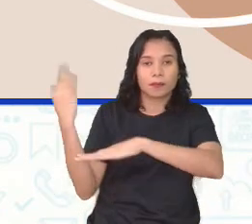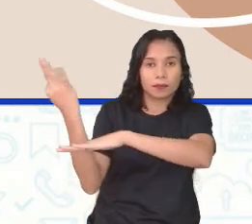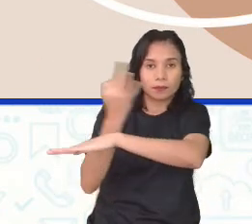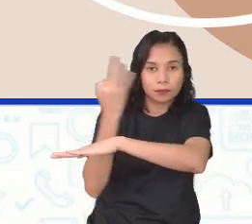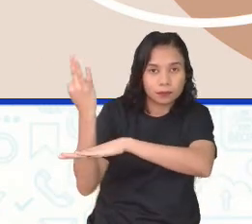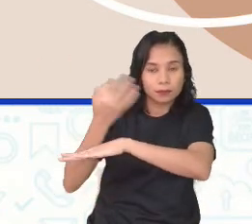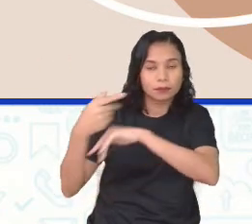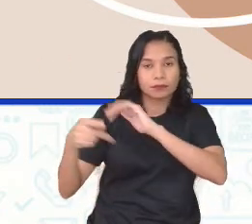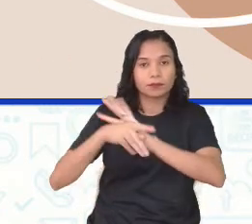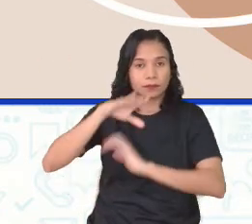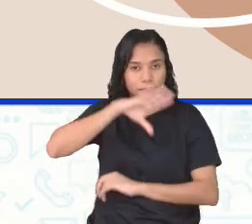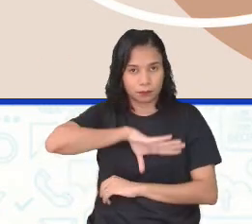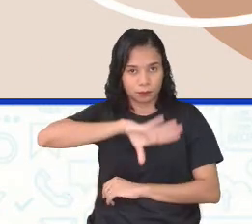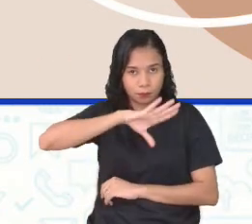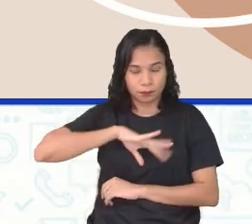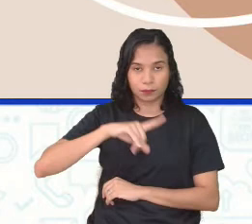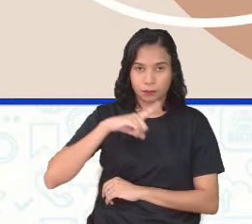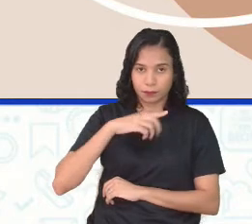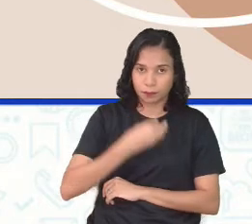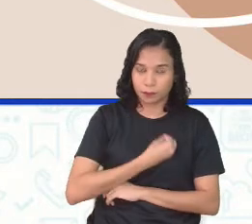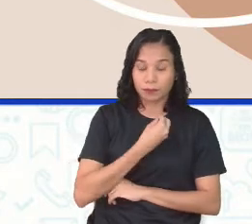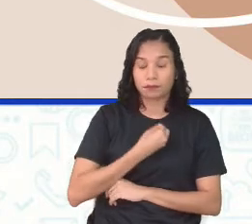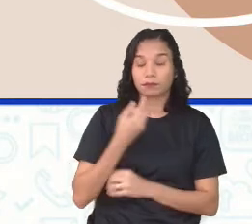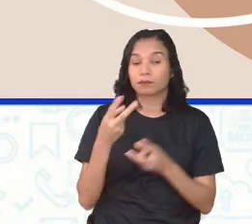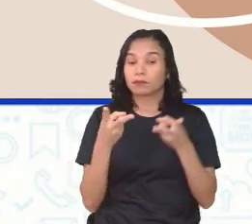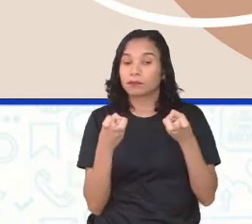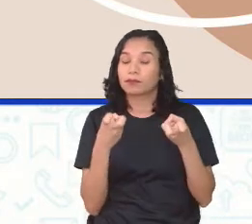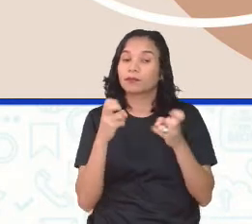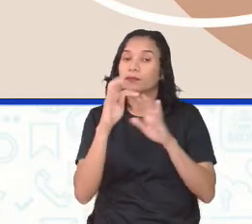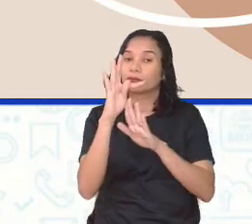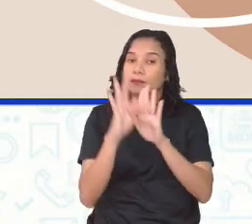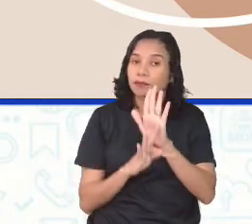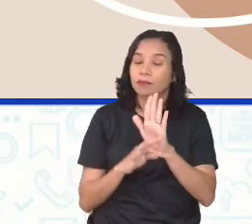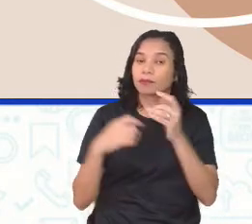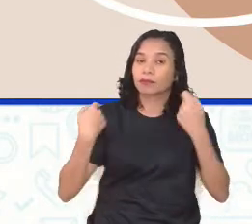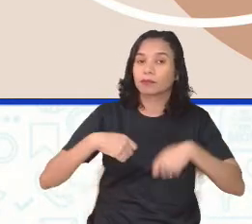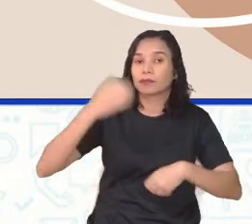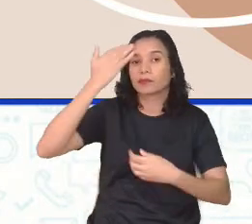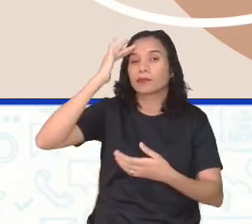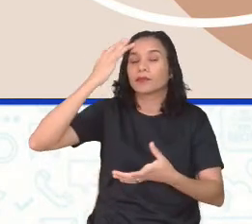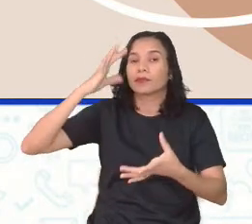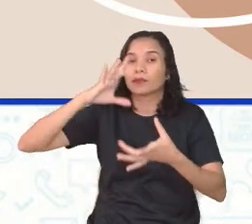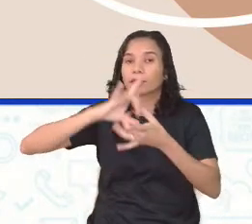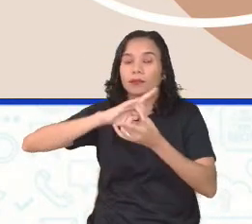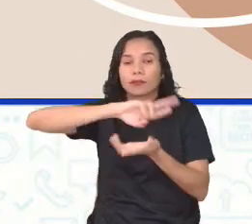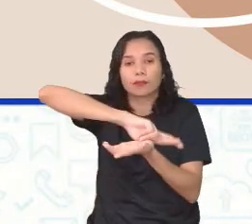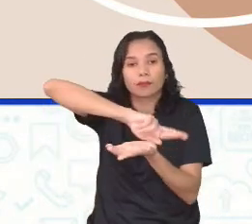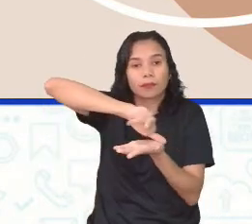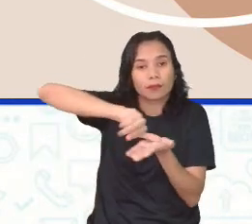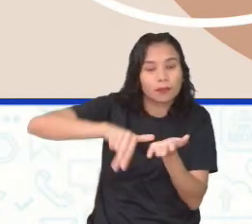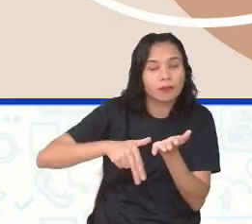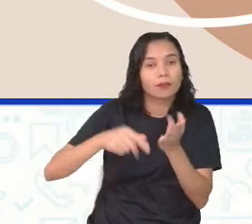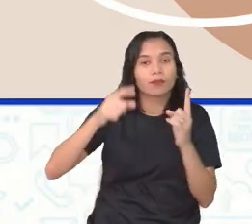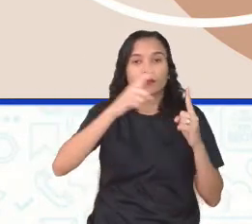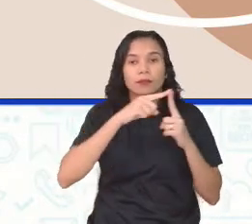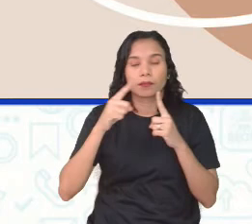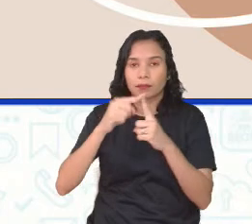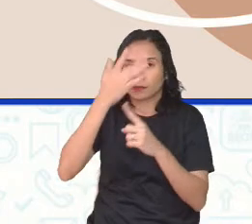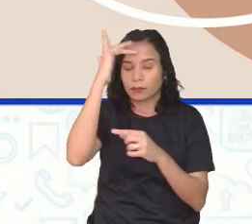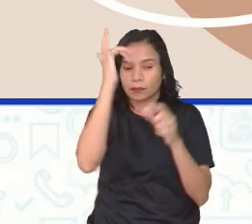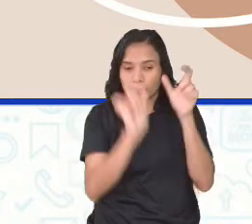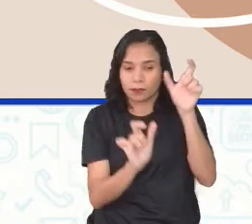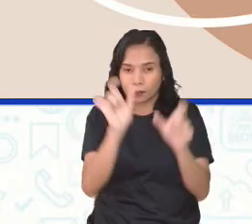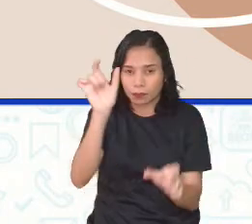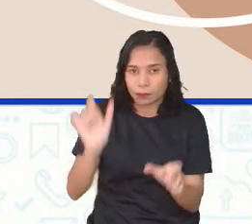língua portuguesa. Haja vista que o texto deve ser compreendido por diversos tipos de